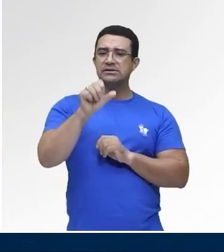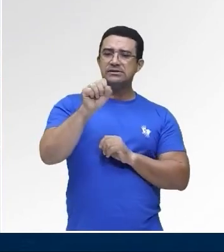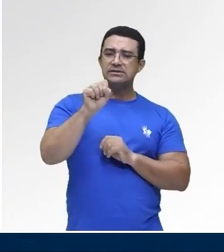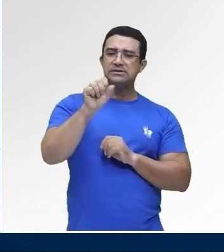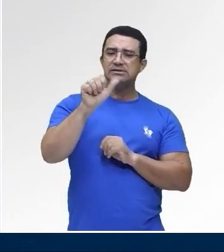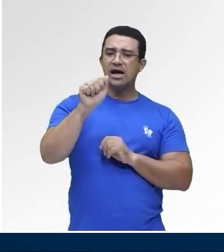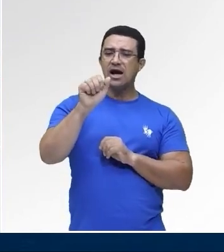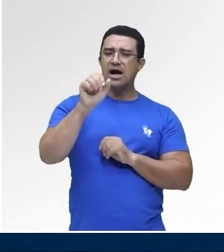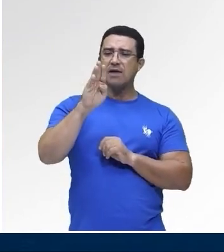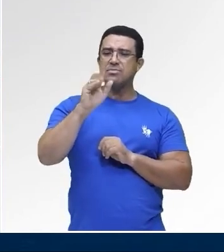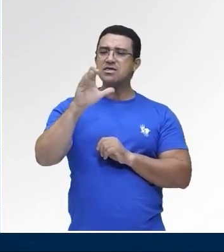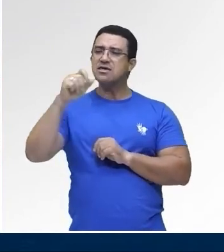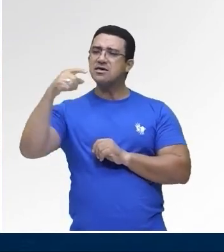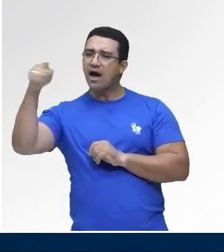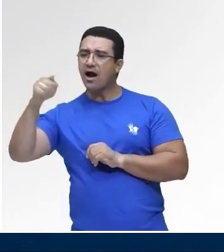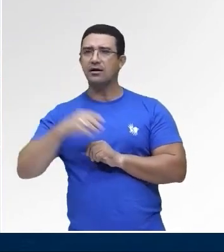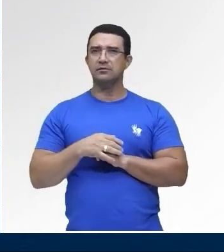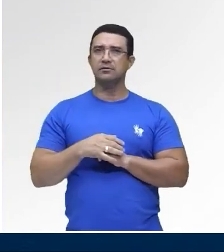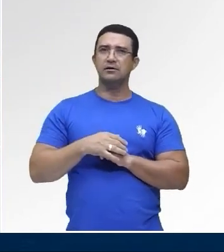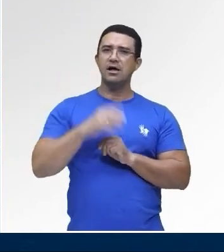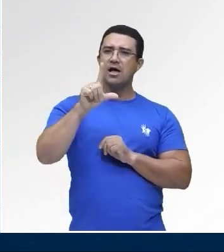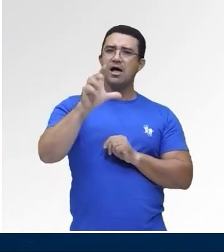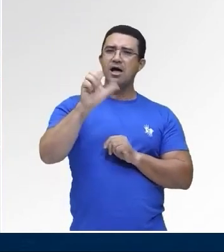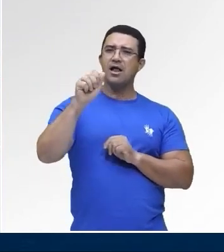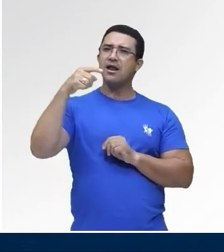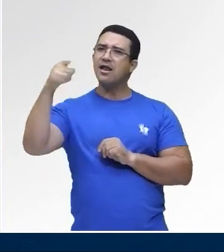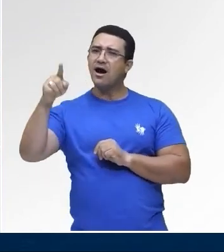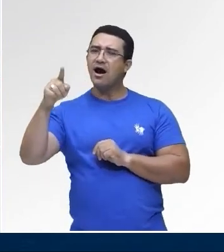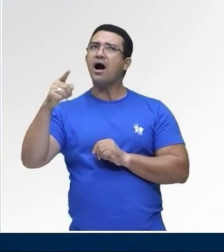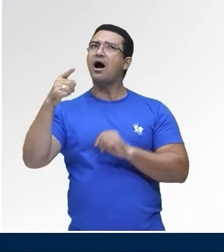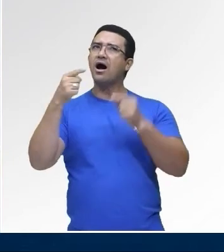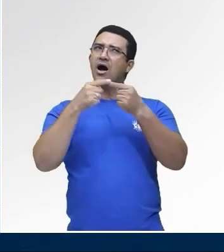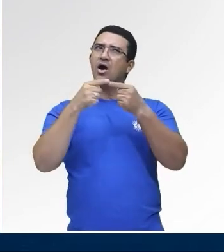esse som, né? Que é muito...